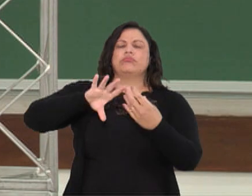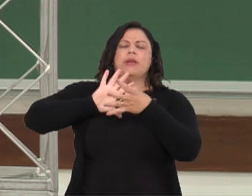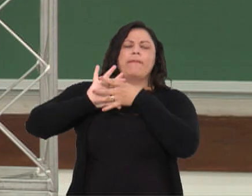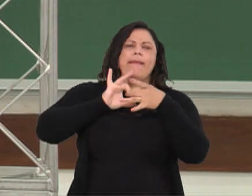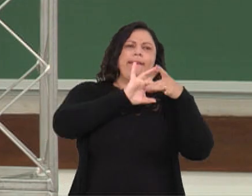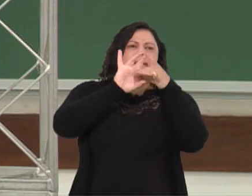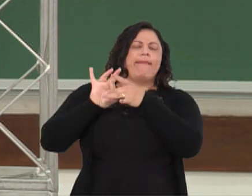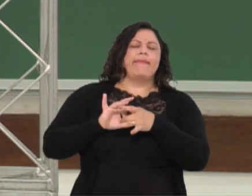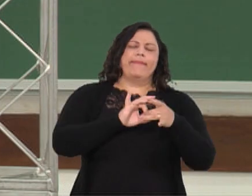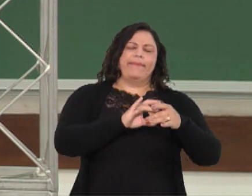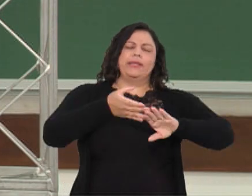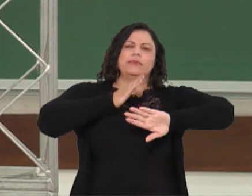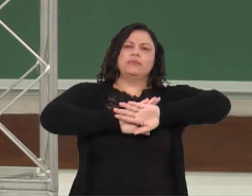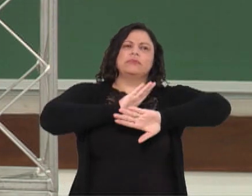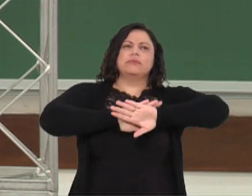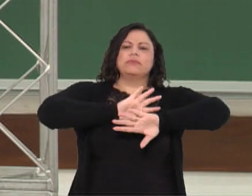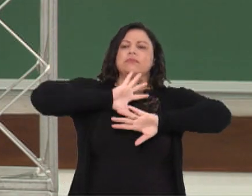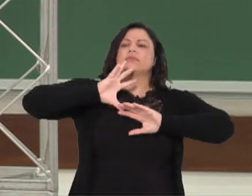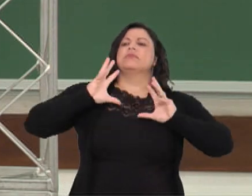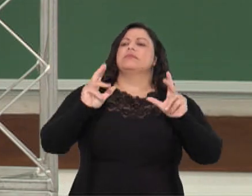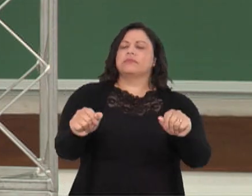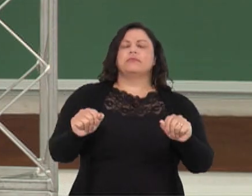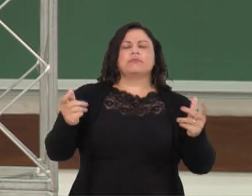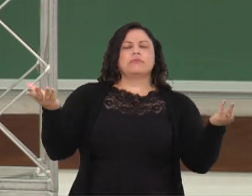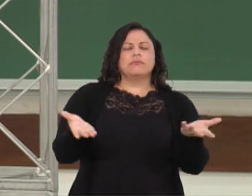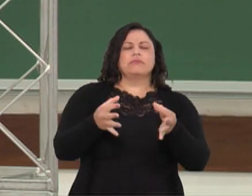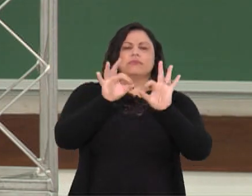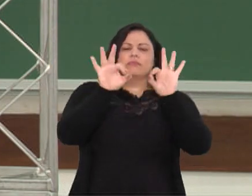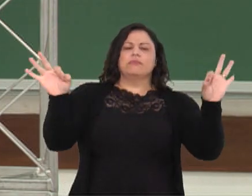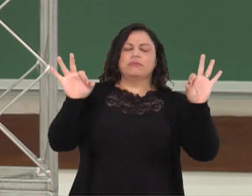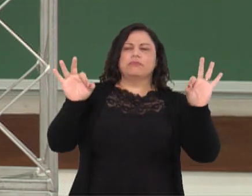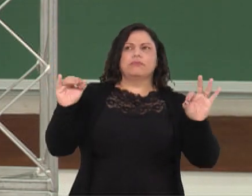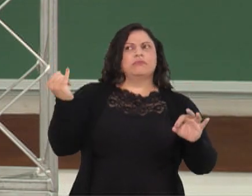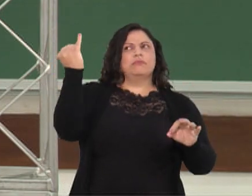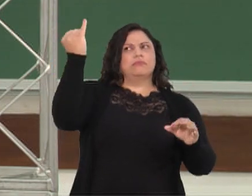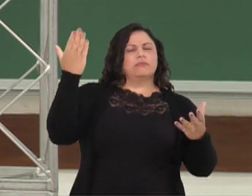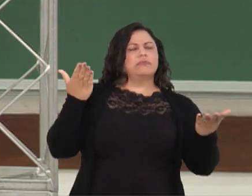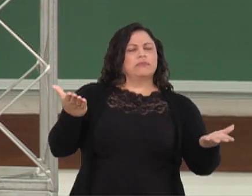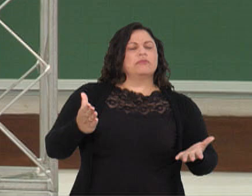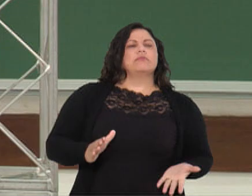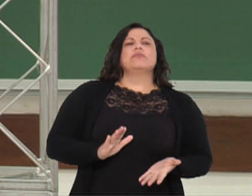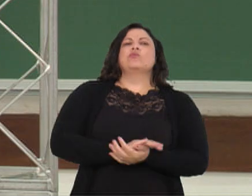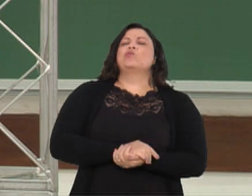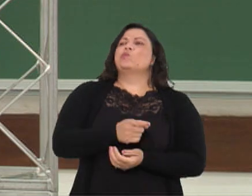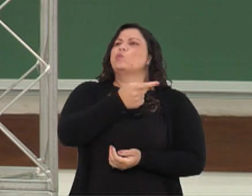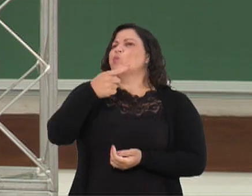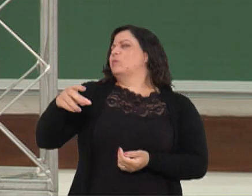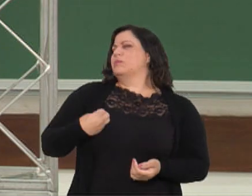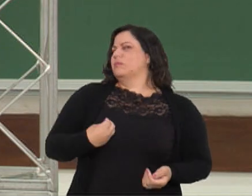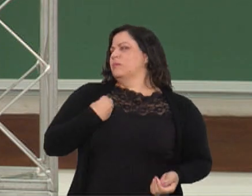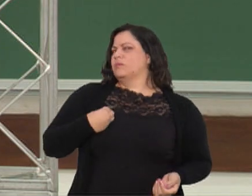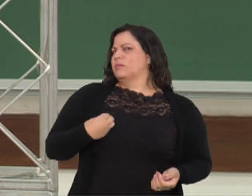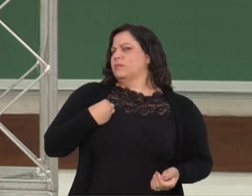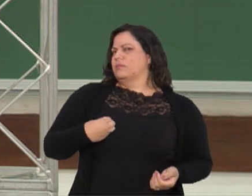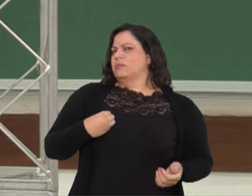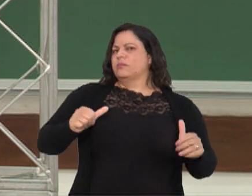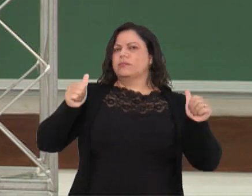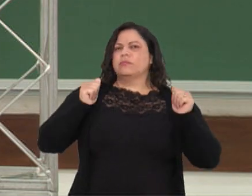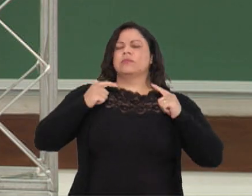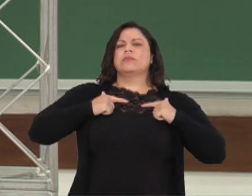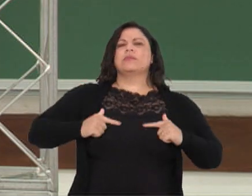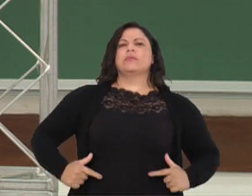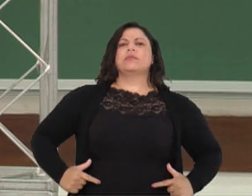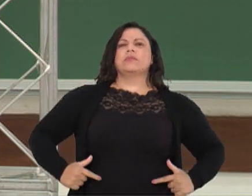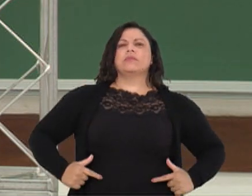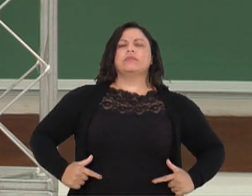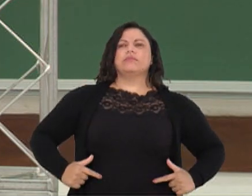partes. De tal maneira que podemos dizer uma frase muito importante: não existe neutralidade,